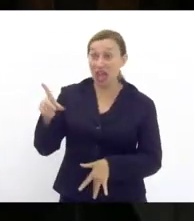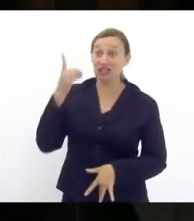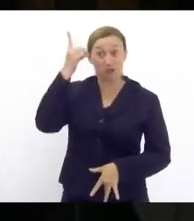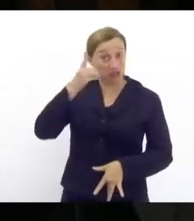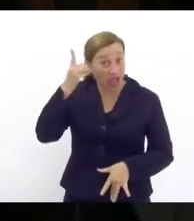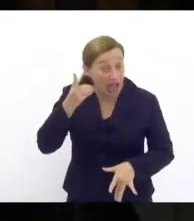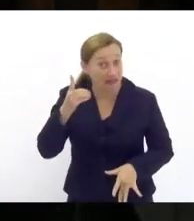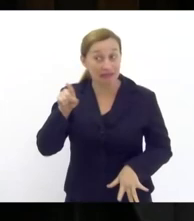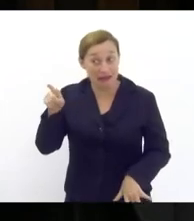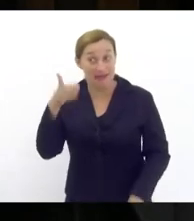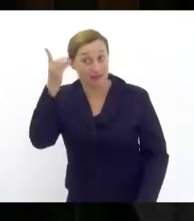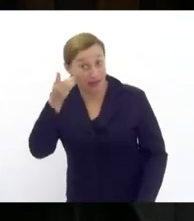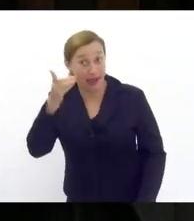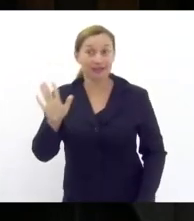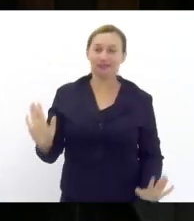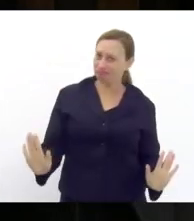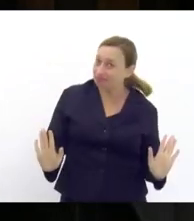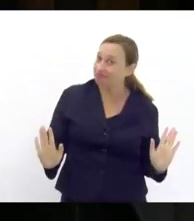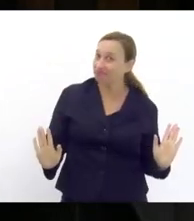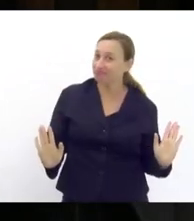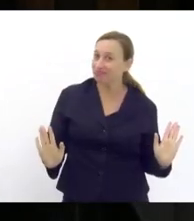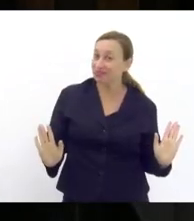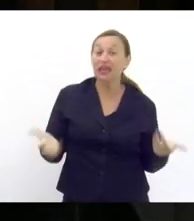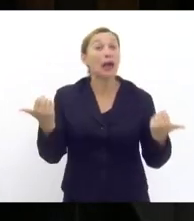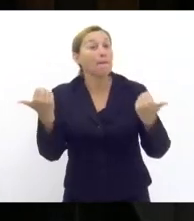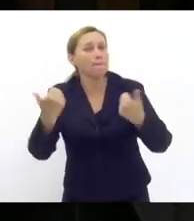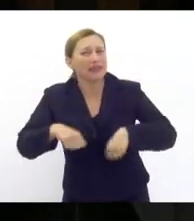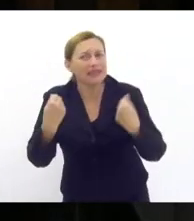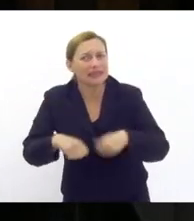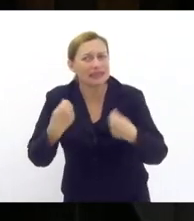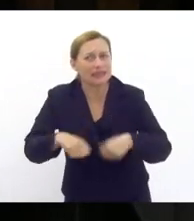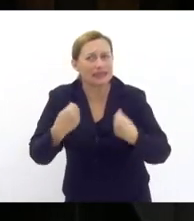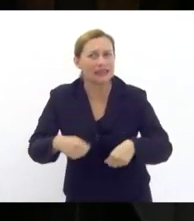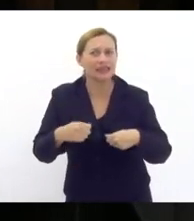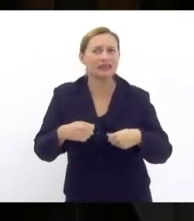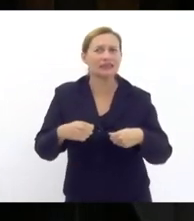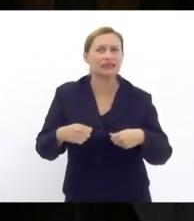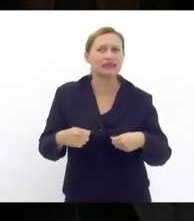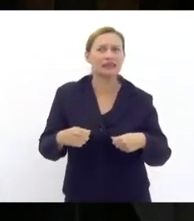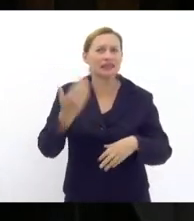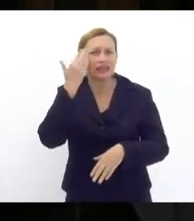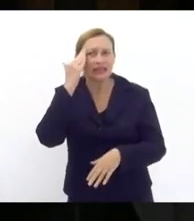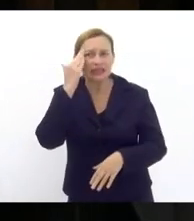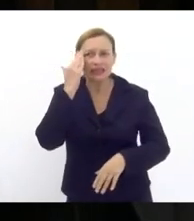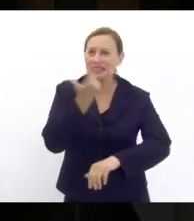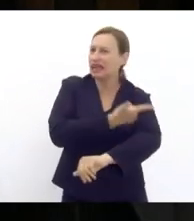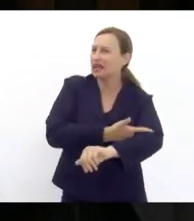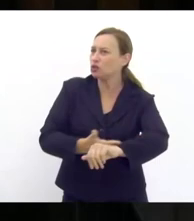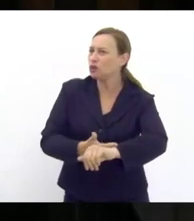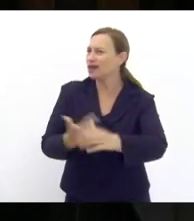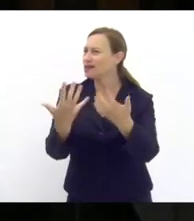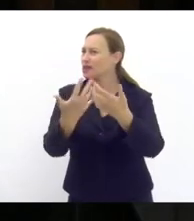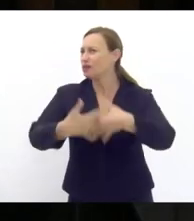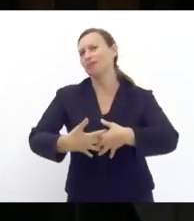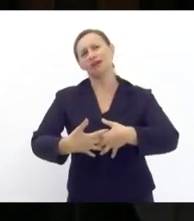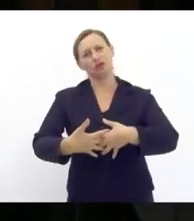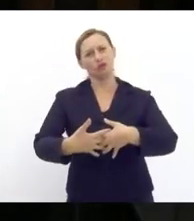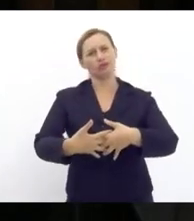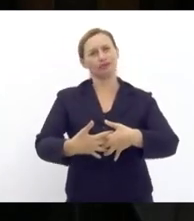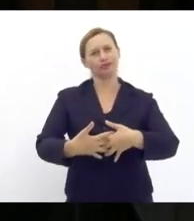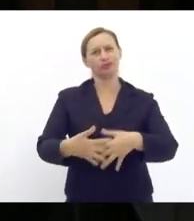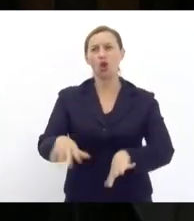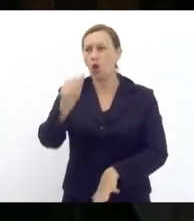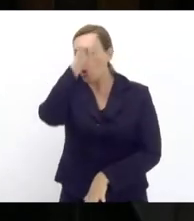presidente, esse deputado, ele precisa enfrentar uma temática relacionada à educação em Petrópolis. O